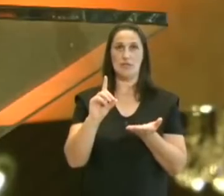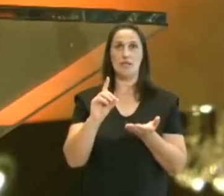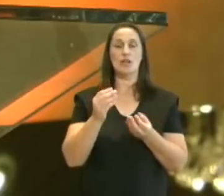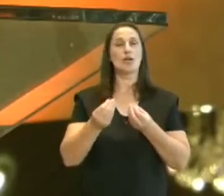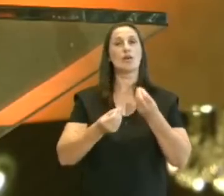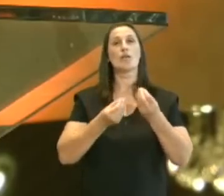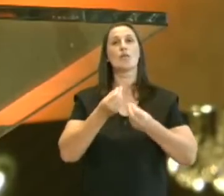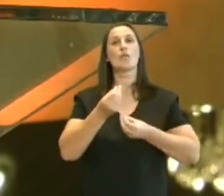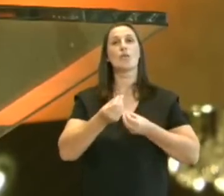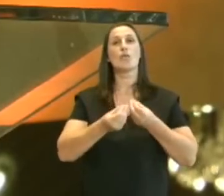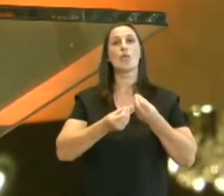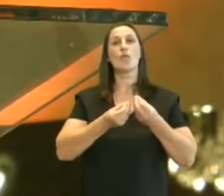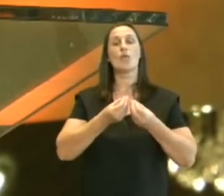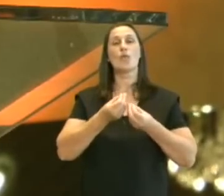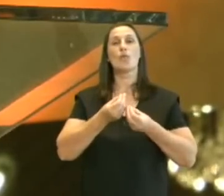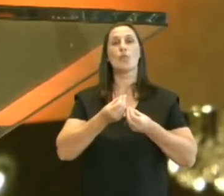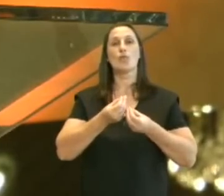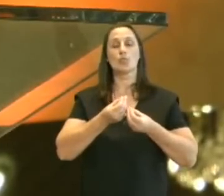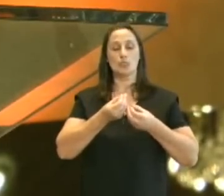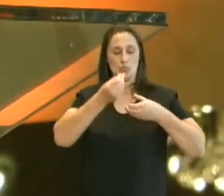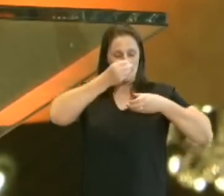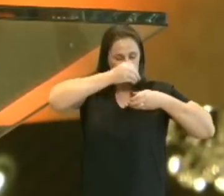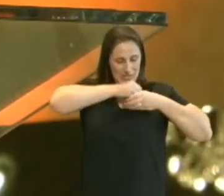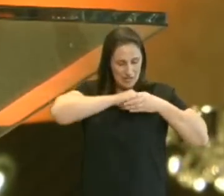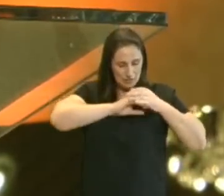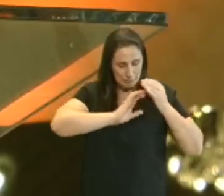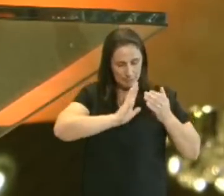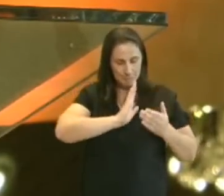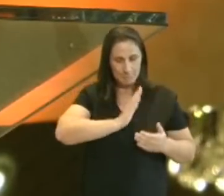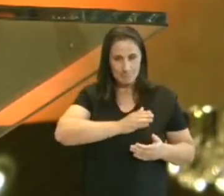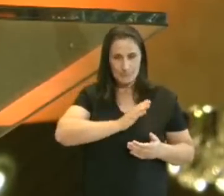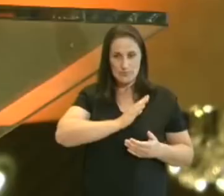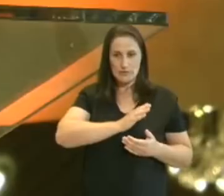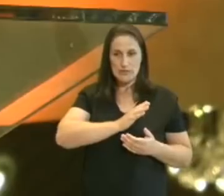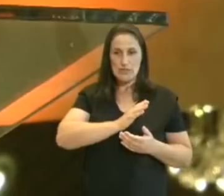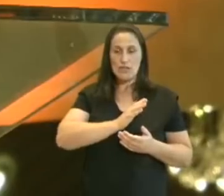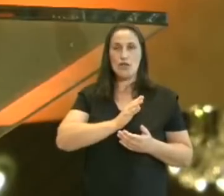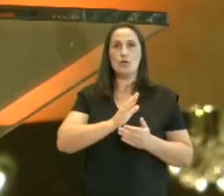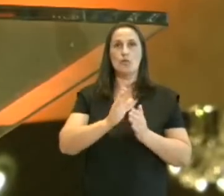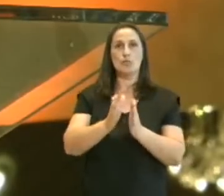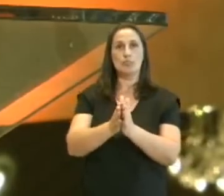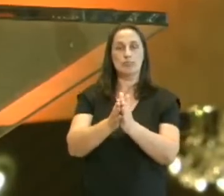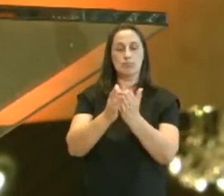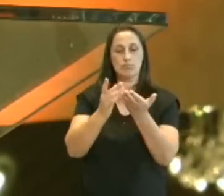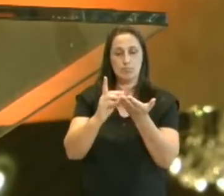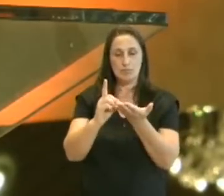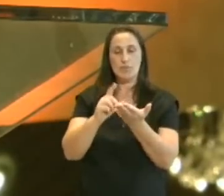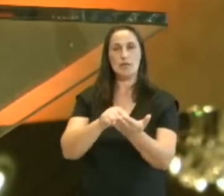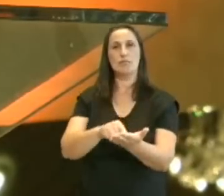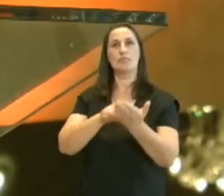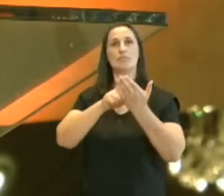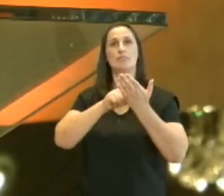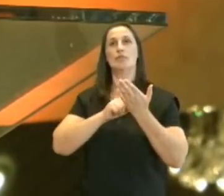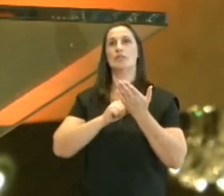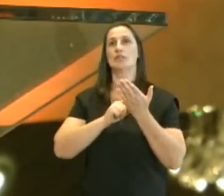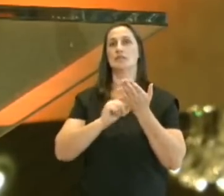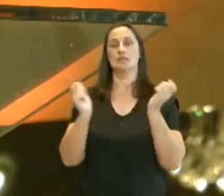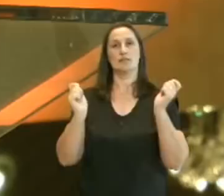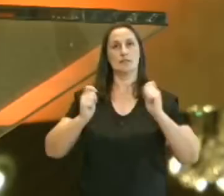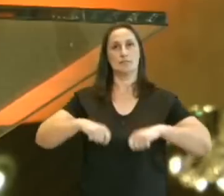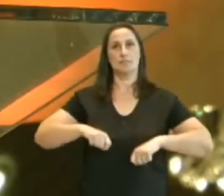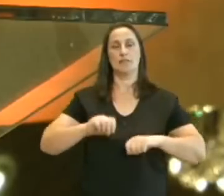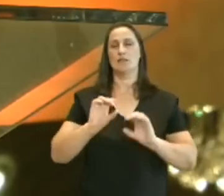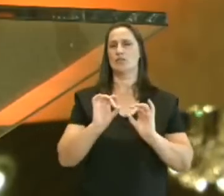realidades interiores e exteriores, à luz de uma verdade que só a palavra pode nos